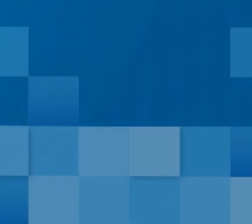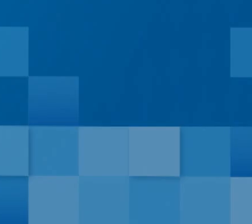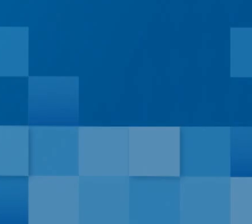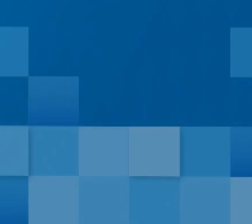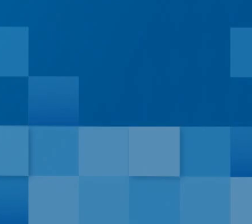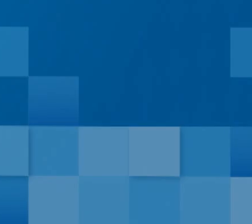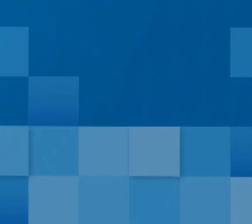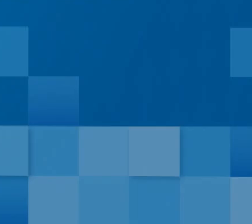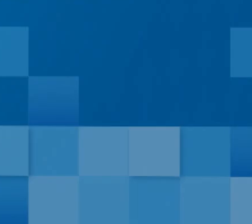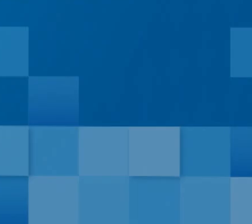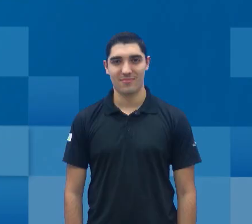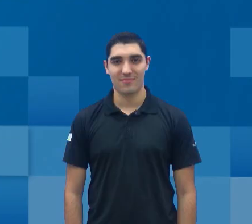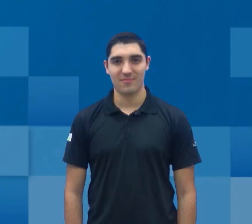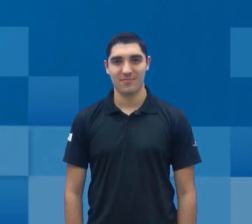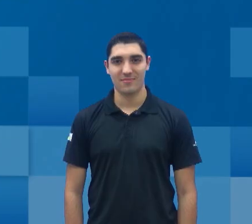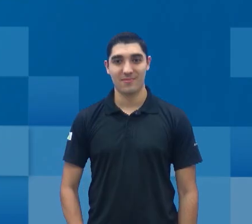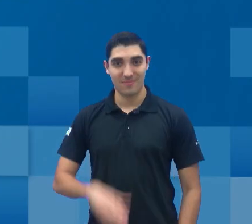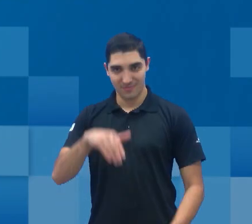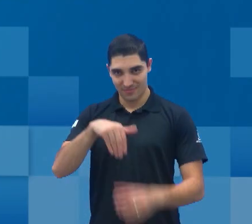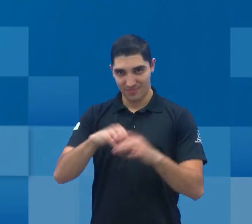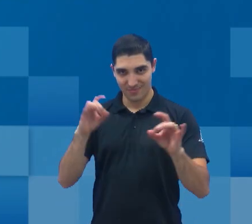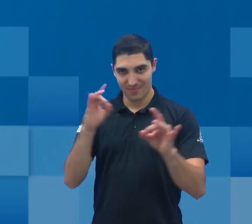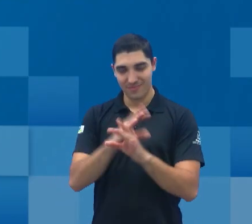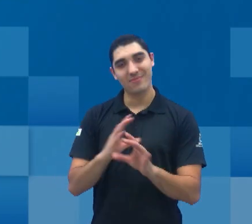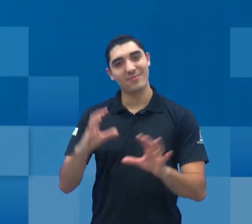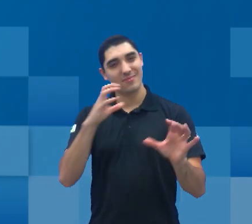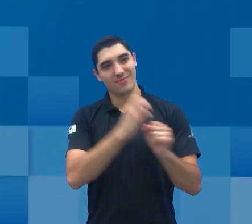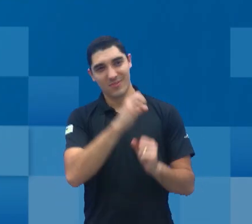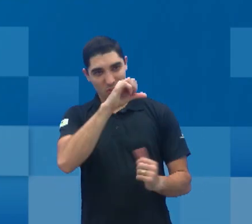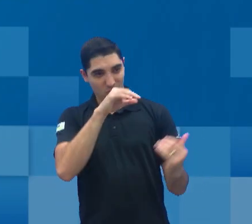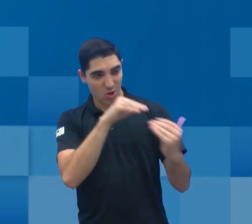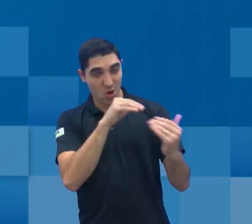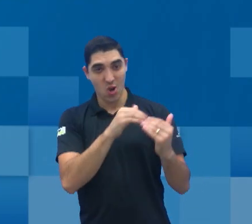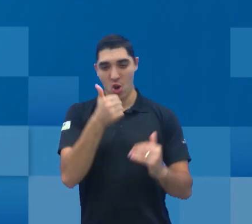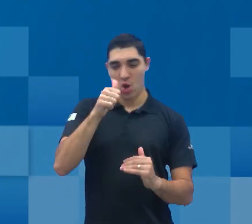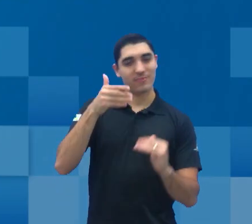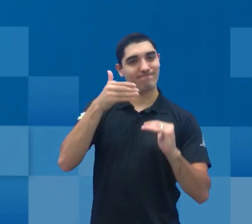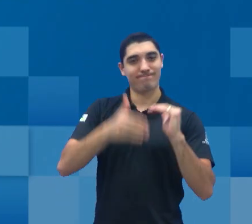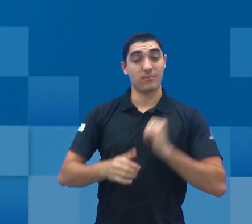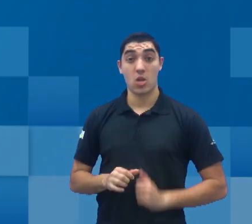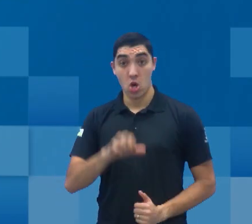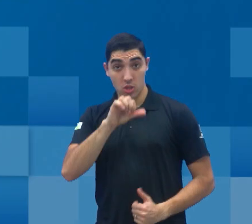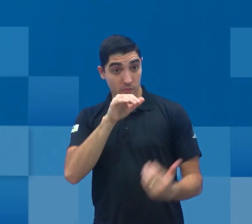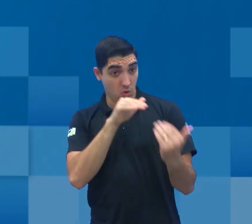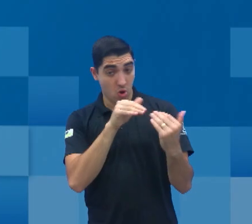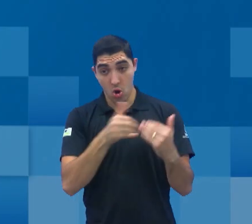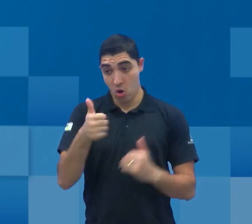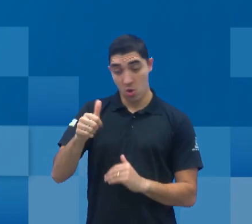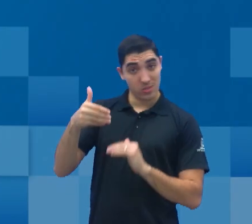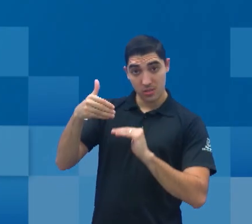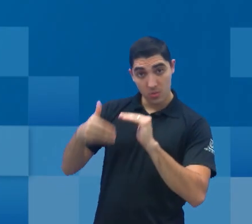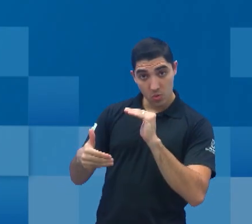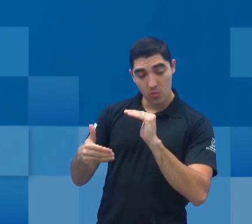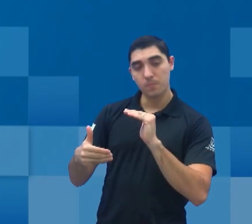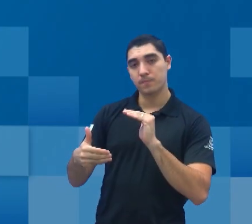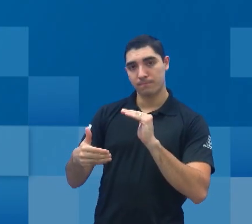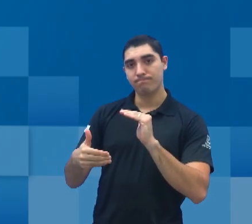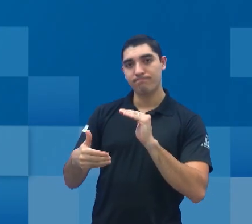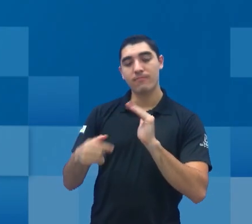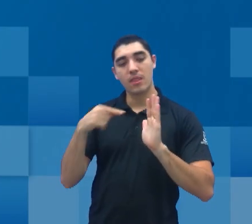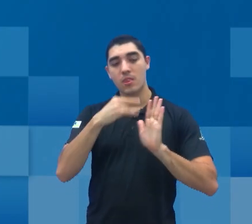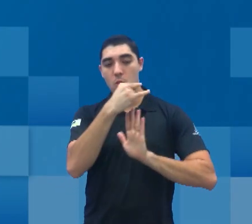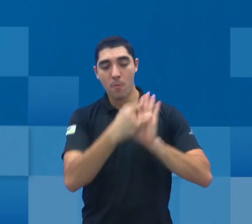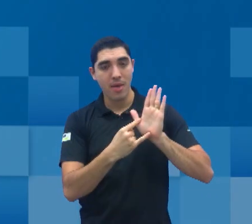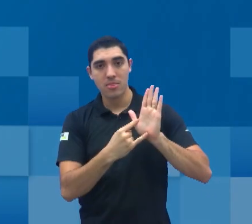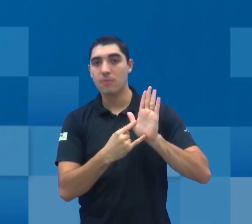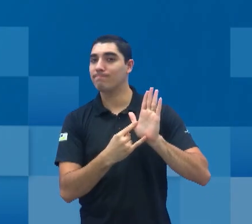Encerrada a votação. 9 votos favoráveis, 11 votos contrários. Com 9 votos favoráveis, 11 votos contrários, o